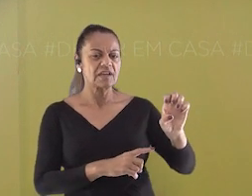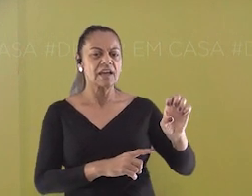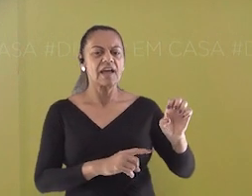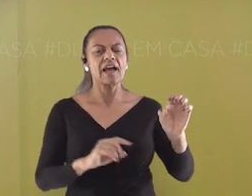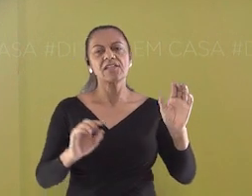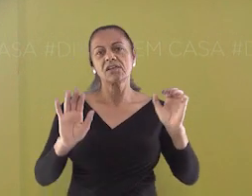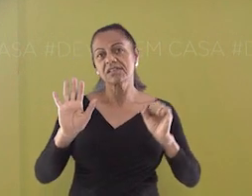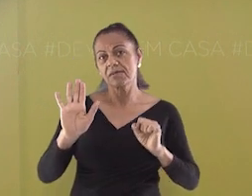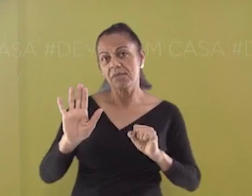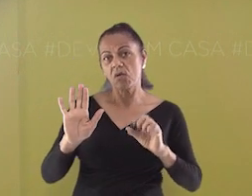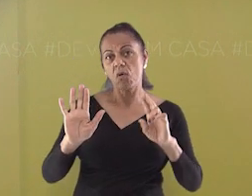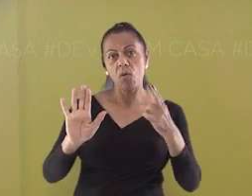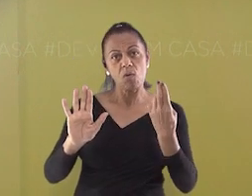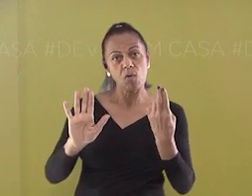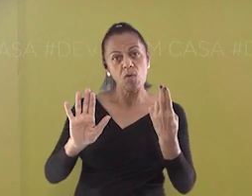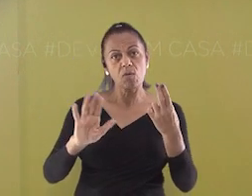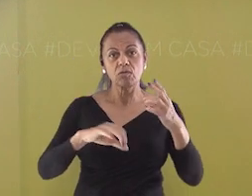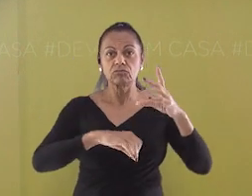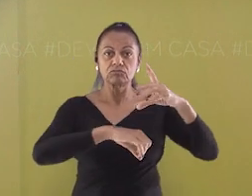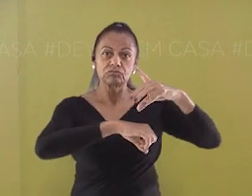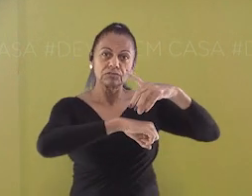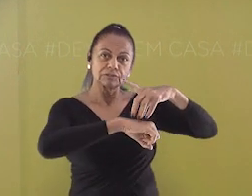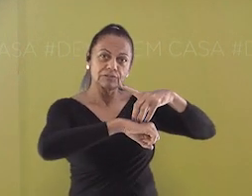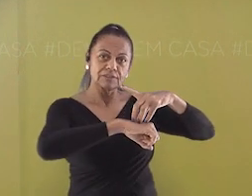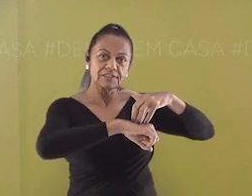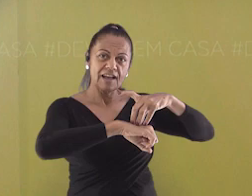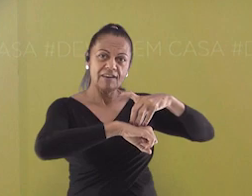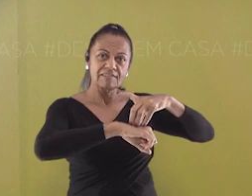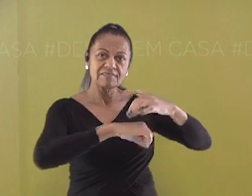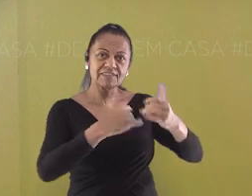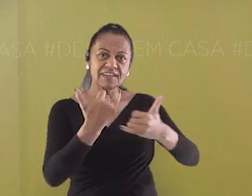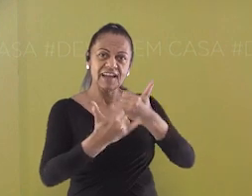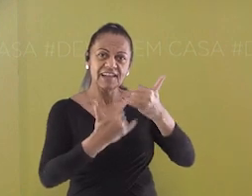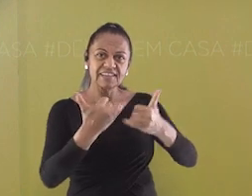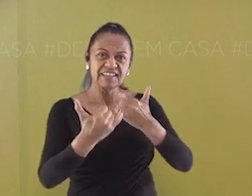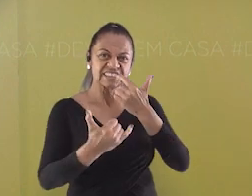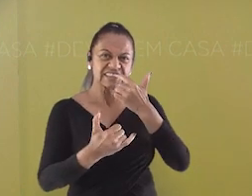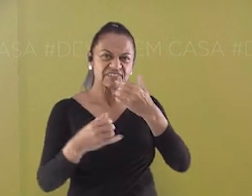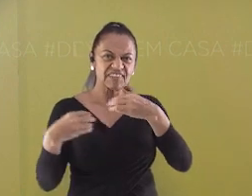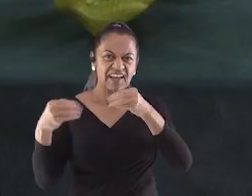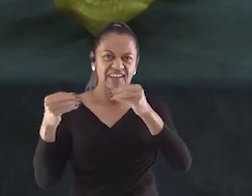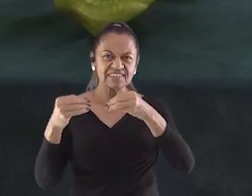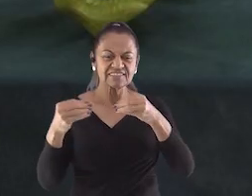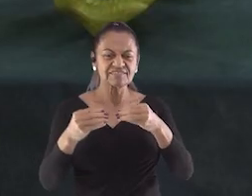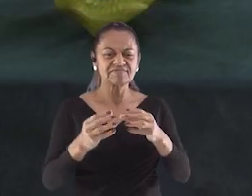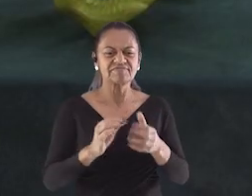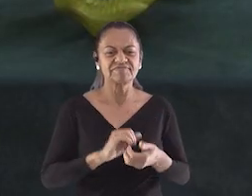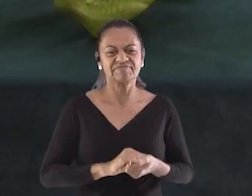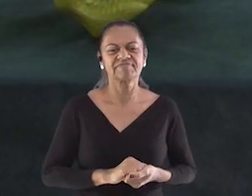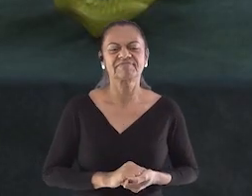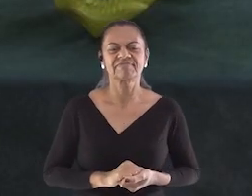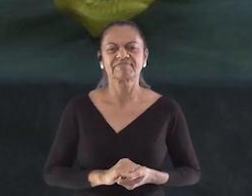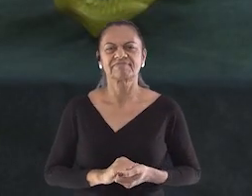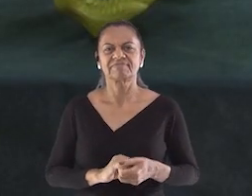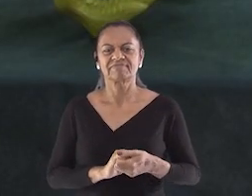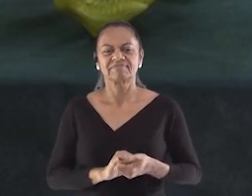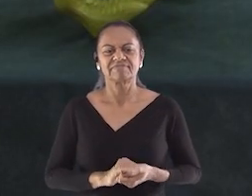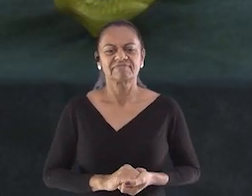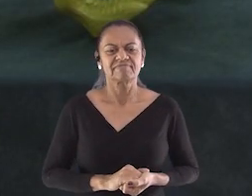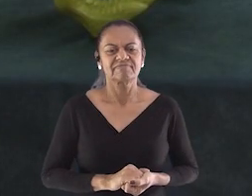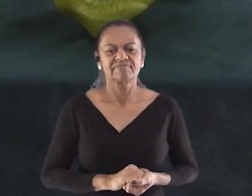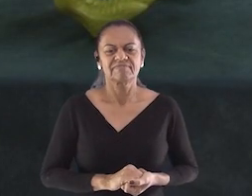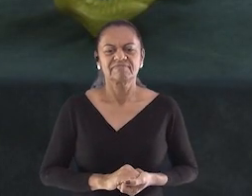Vamos moldar a nossa mão ou um desses dinossauros de plástico. Para fazer o experimento, nós